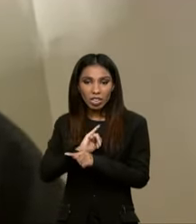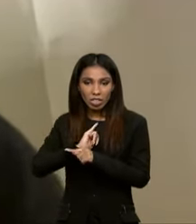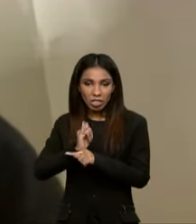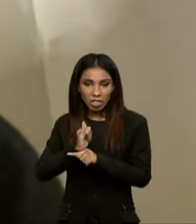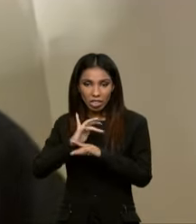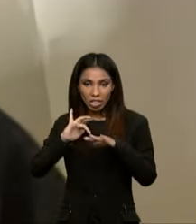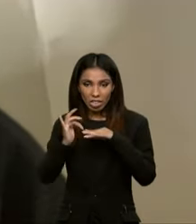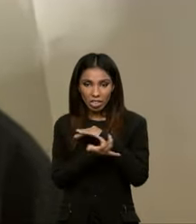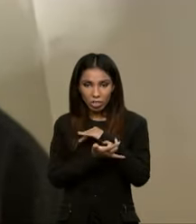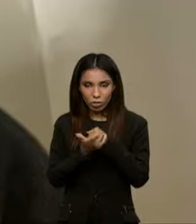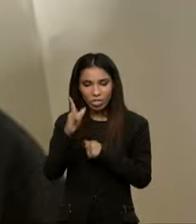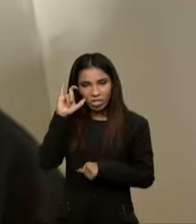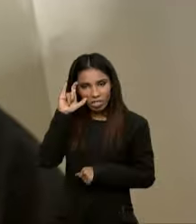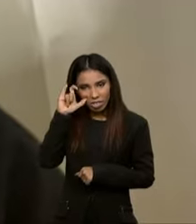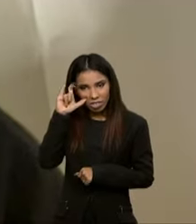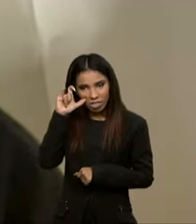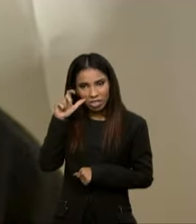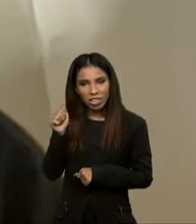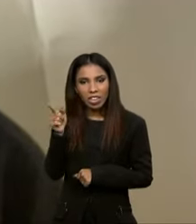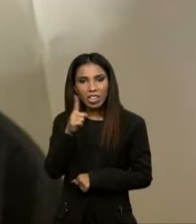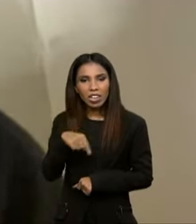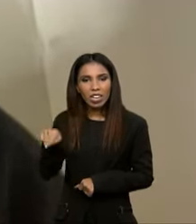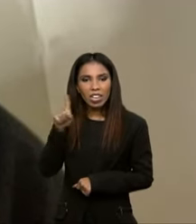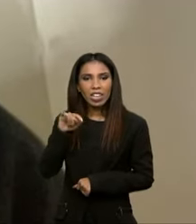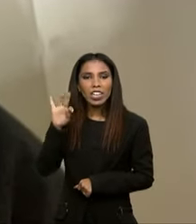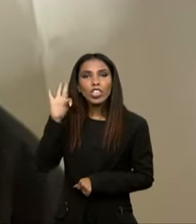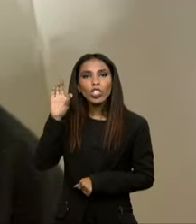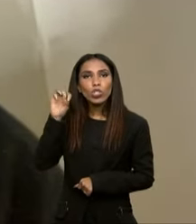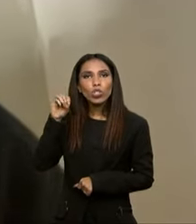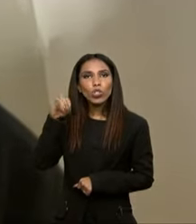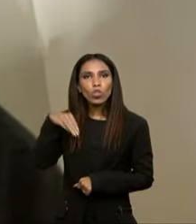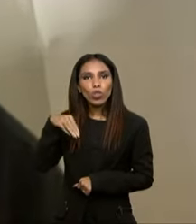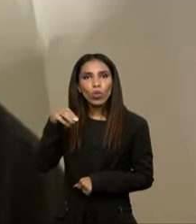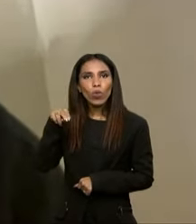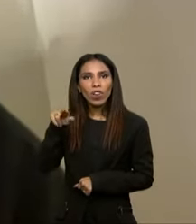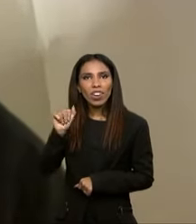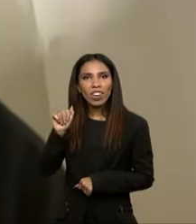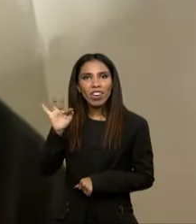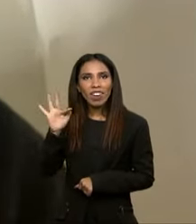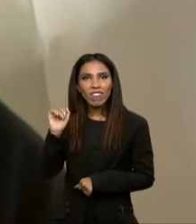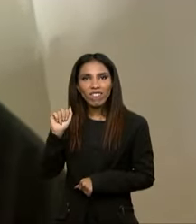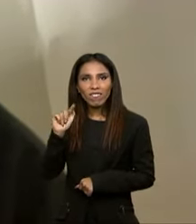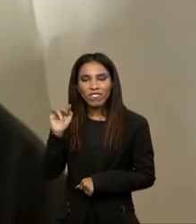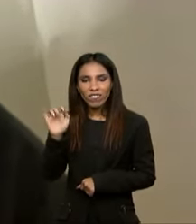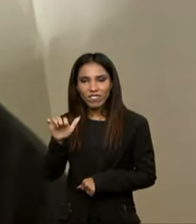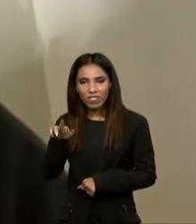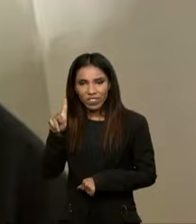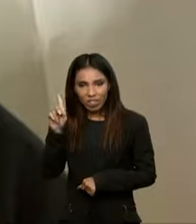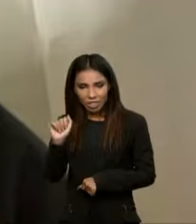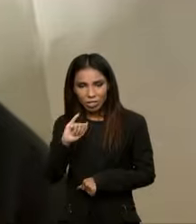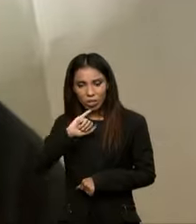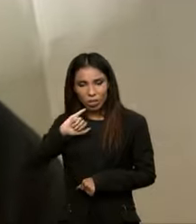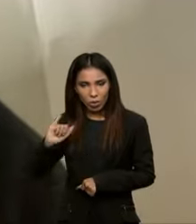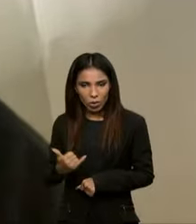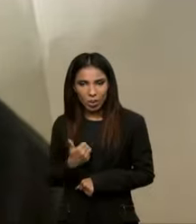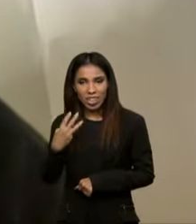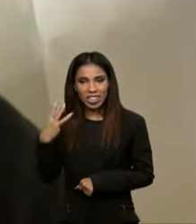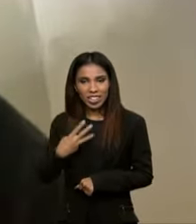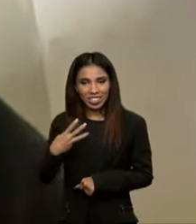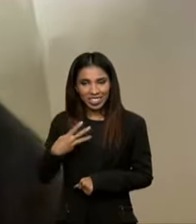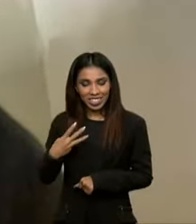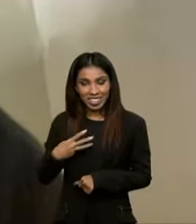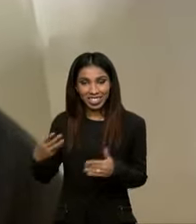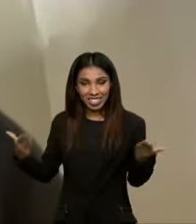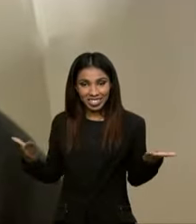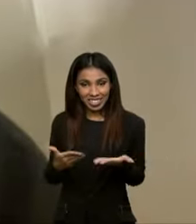para o Instagram, que é o @tomnafazenda. E eu estou aproveitando, inclusive, o teu programa para avisar que o terceiro episódio está entrando no